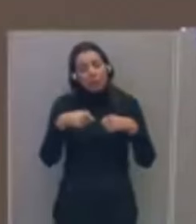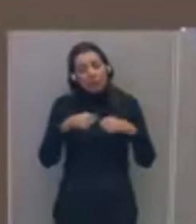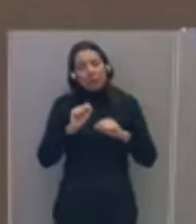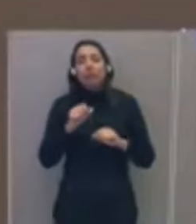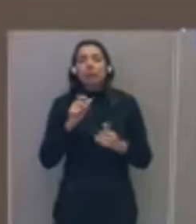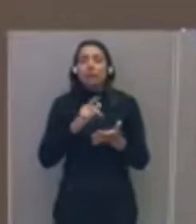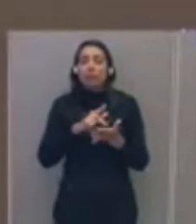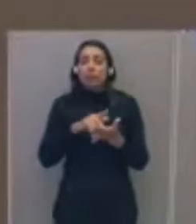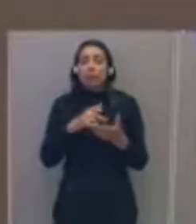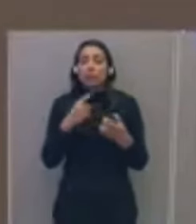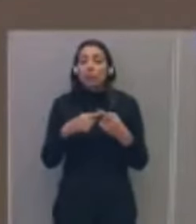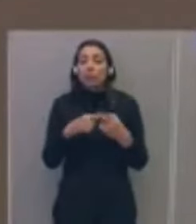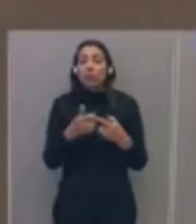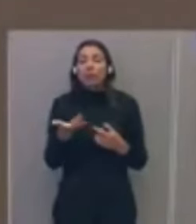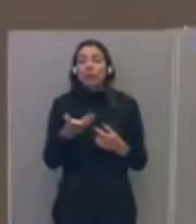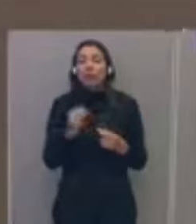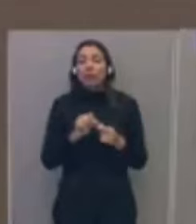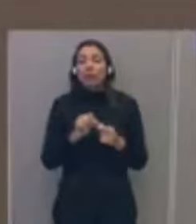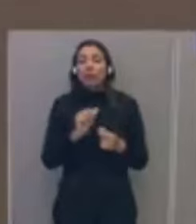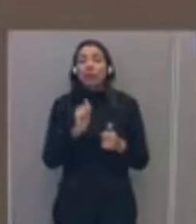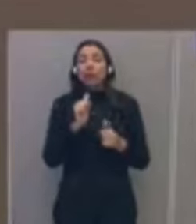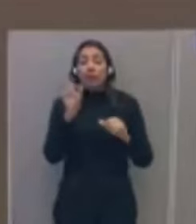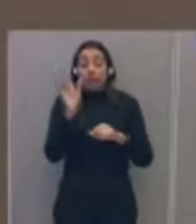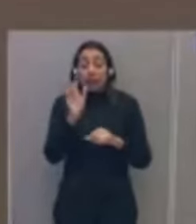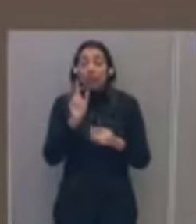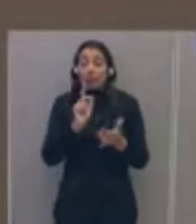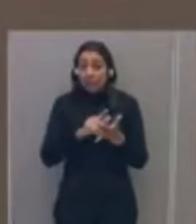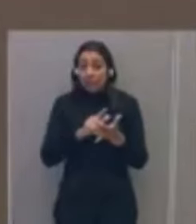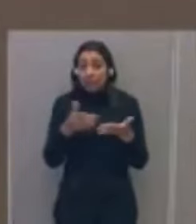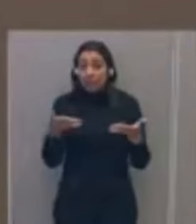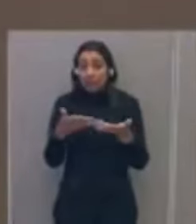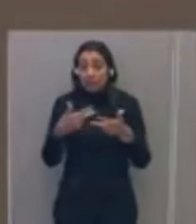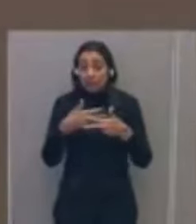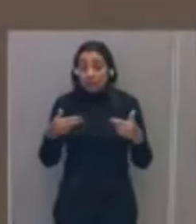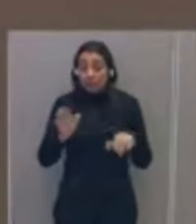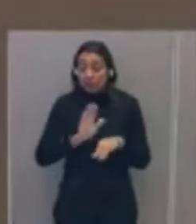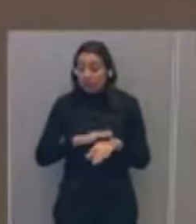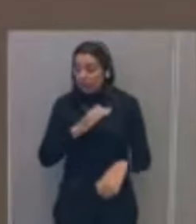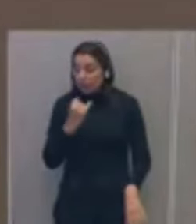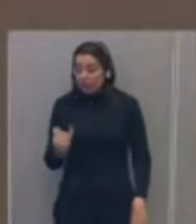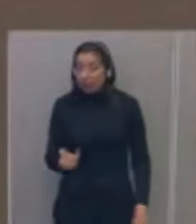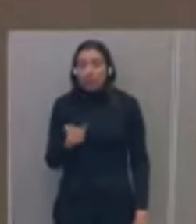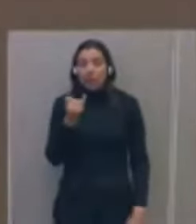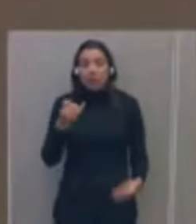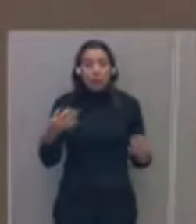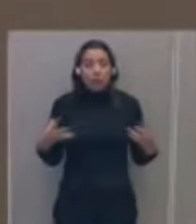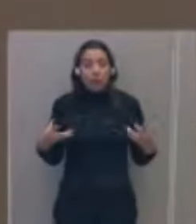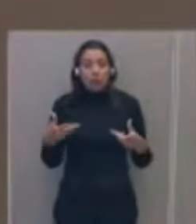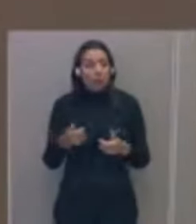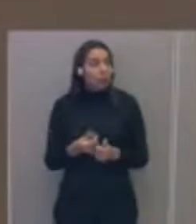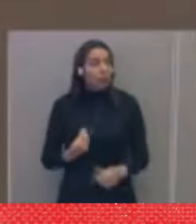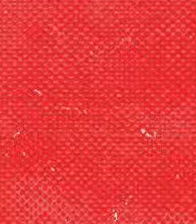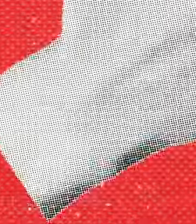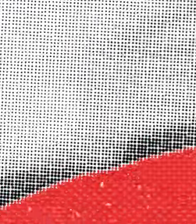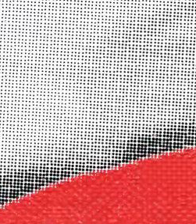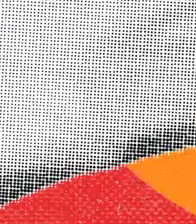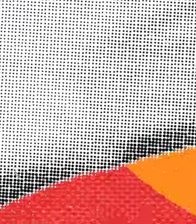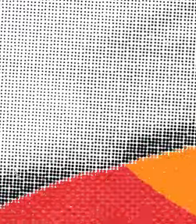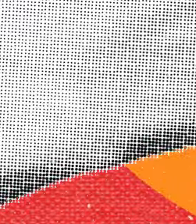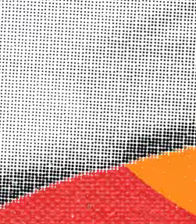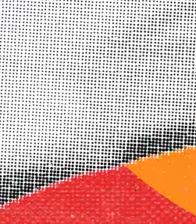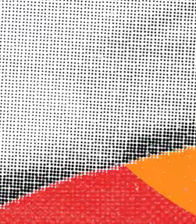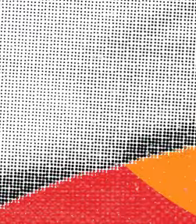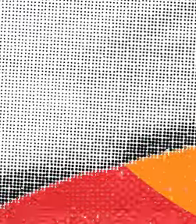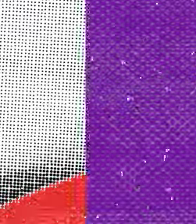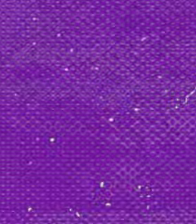ser ambicioso, sim, porque o que está em jogo, afinal de contas, é a coisa mais importante de todas, a vida humana.